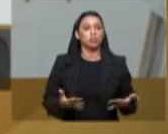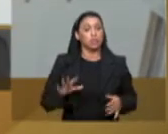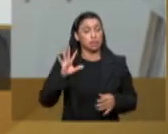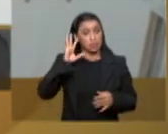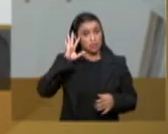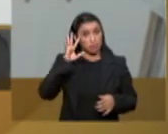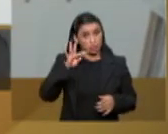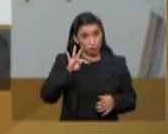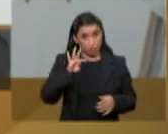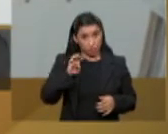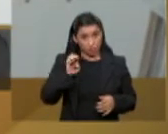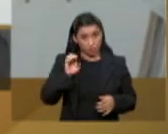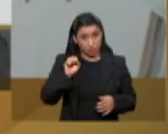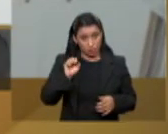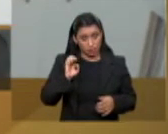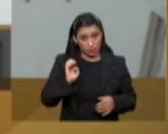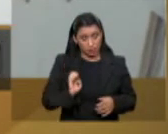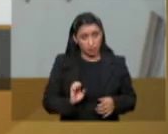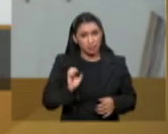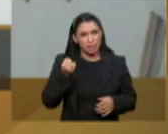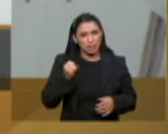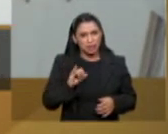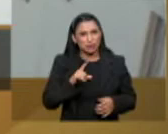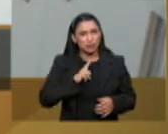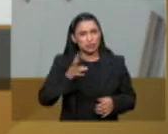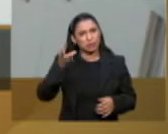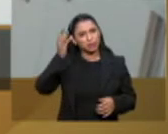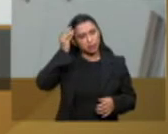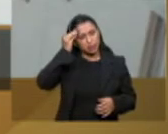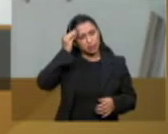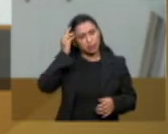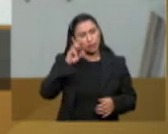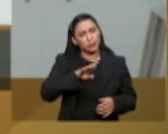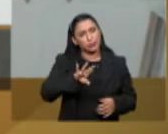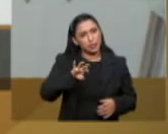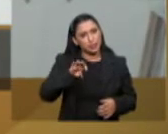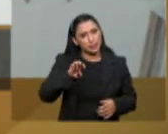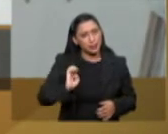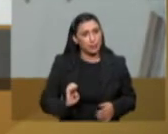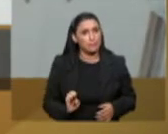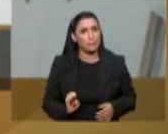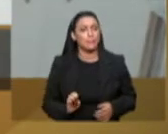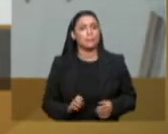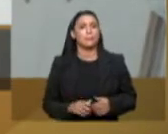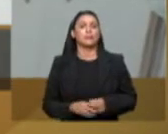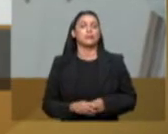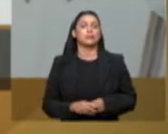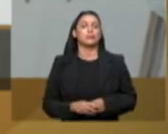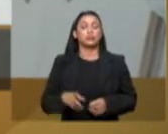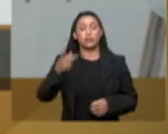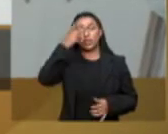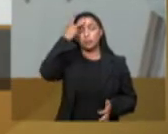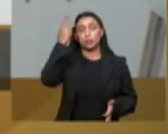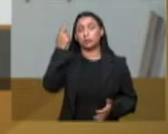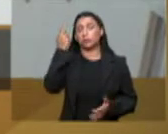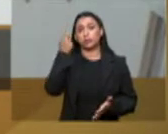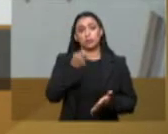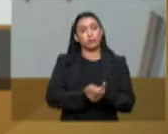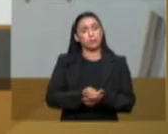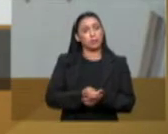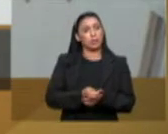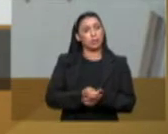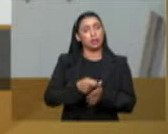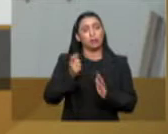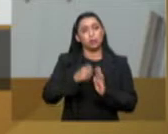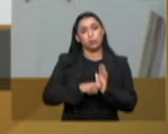a tese e, se eventualmente se entender que nesse recurso extraordinário o contribuinte não poderia ser